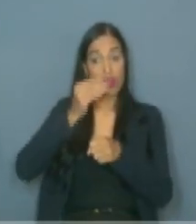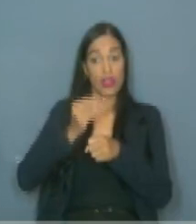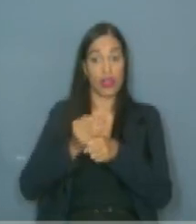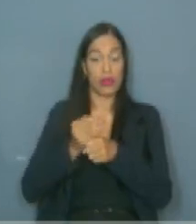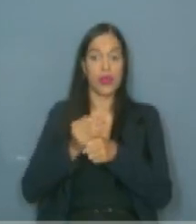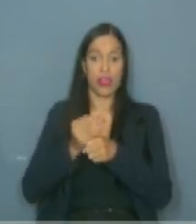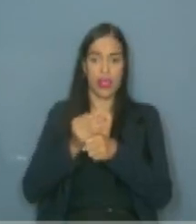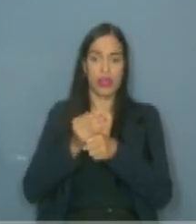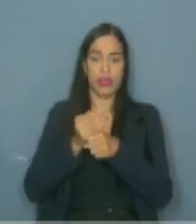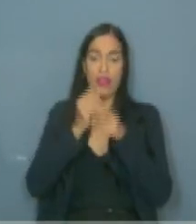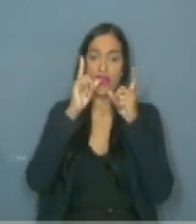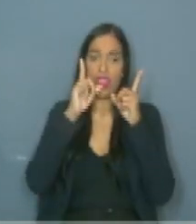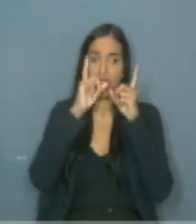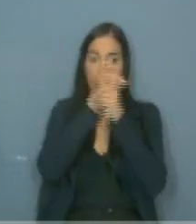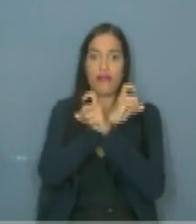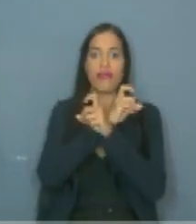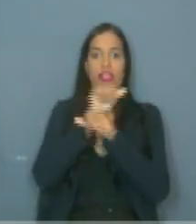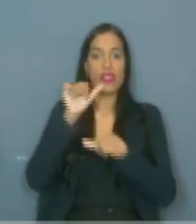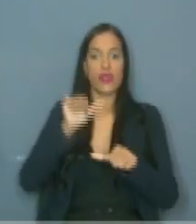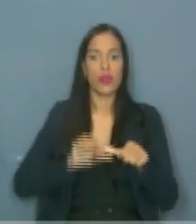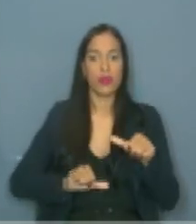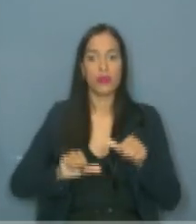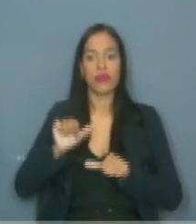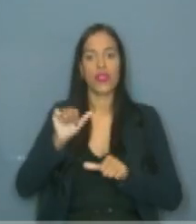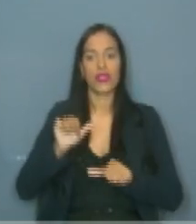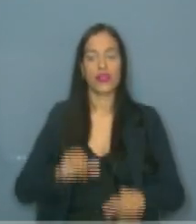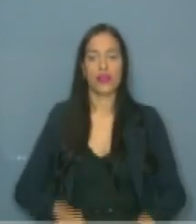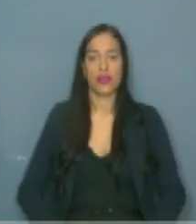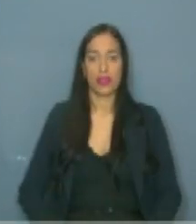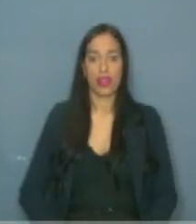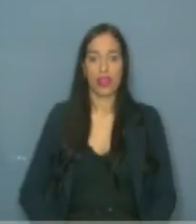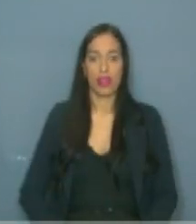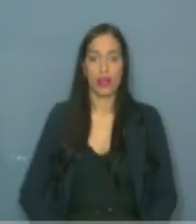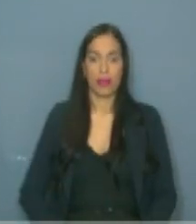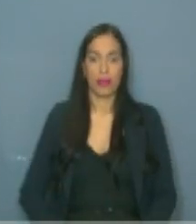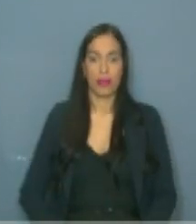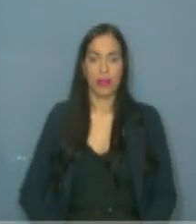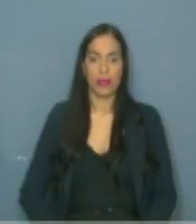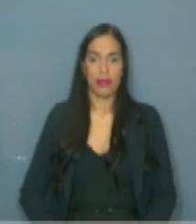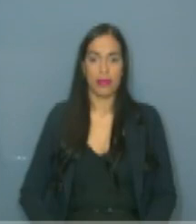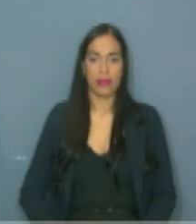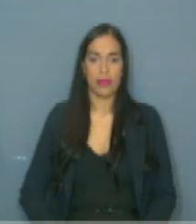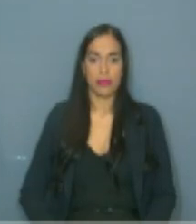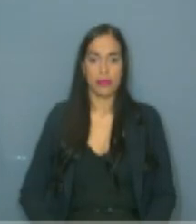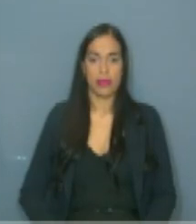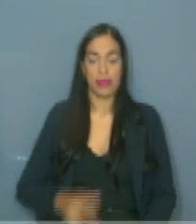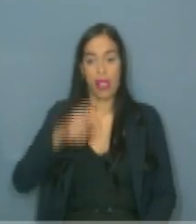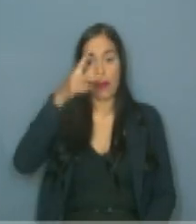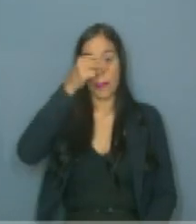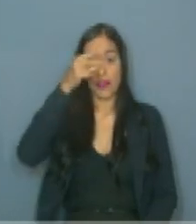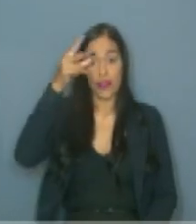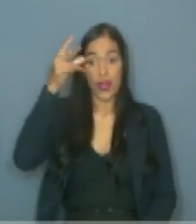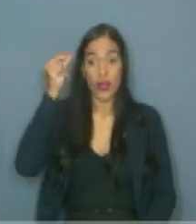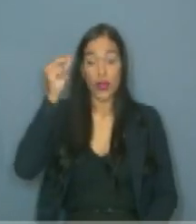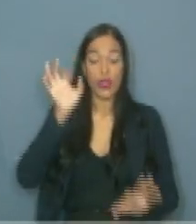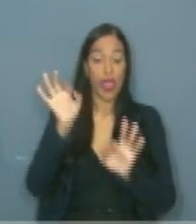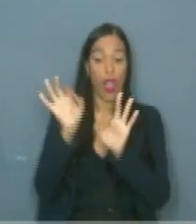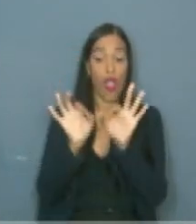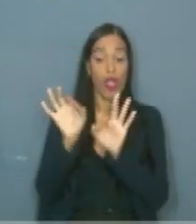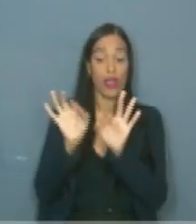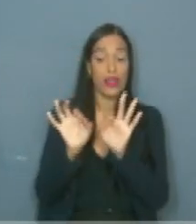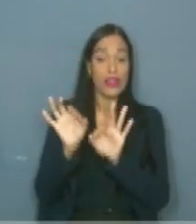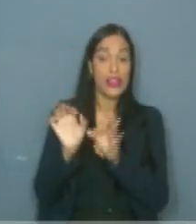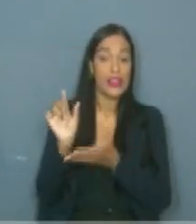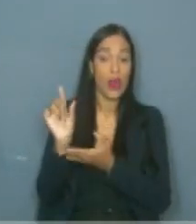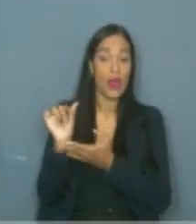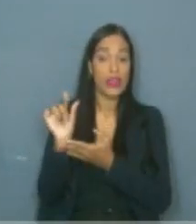muito difícil a tarefa de modificá-la. Porque a prefeitura organiza de uma forma, engessa o